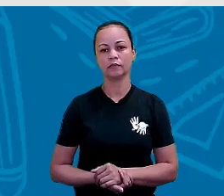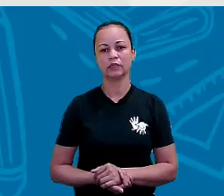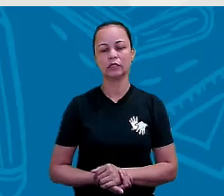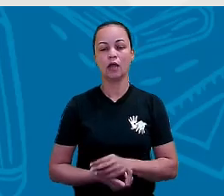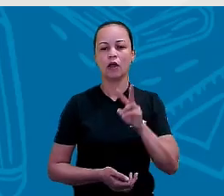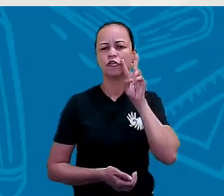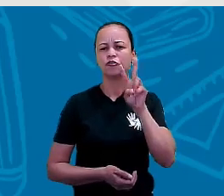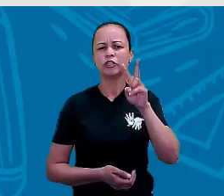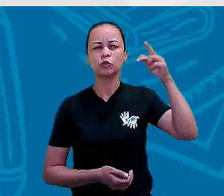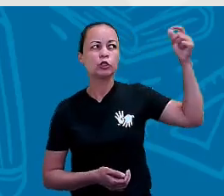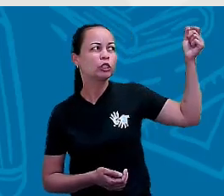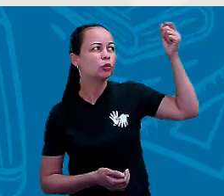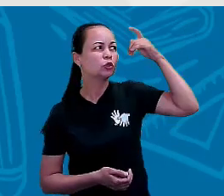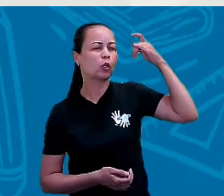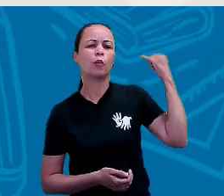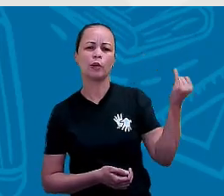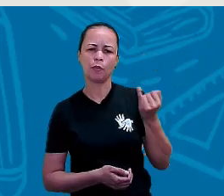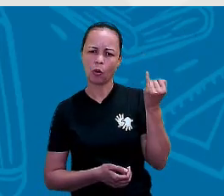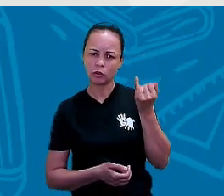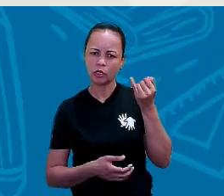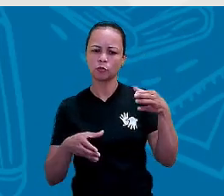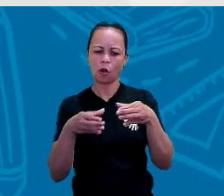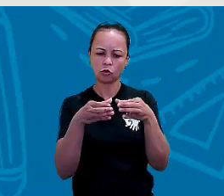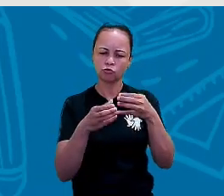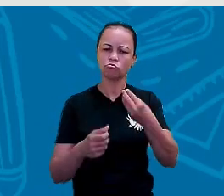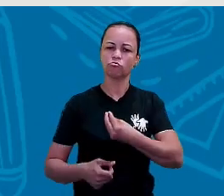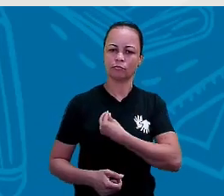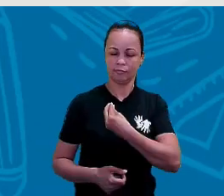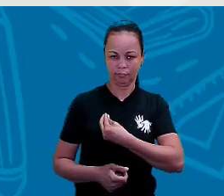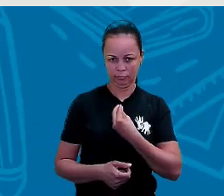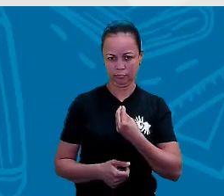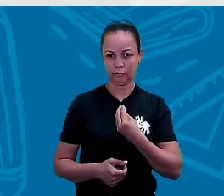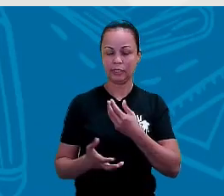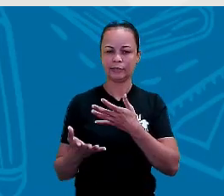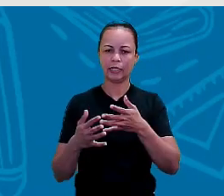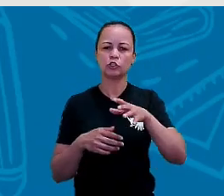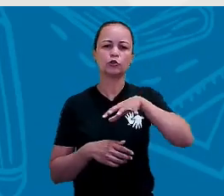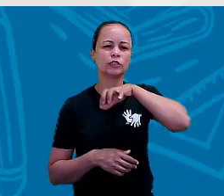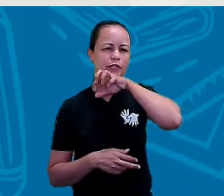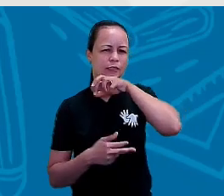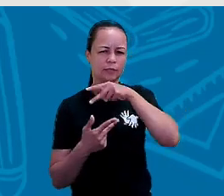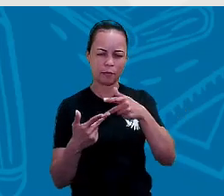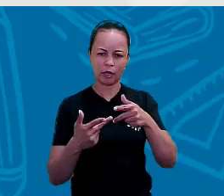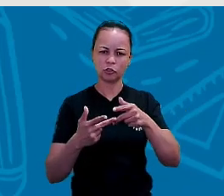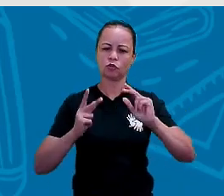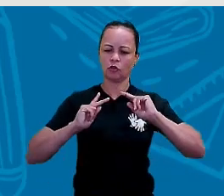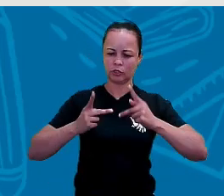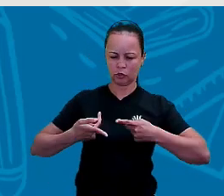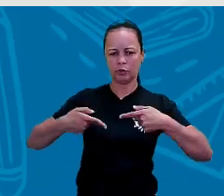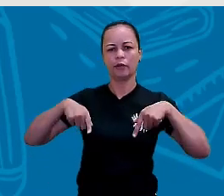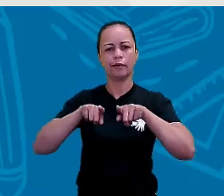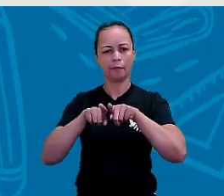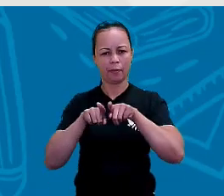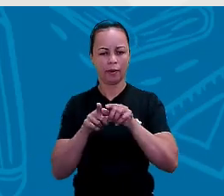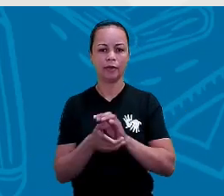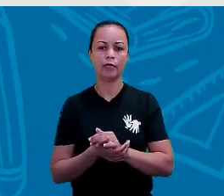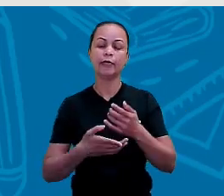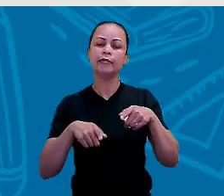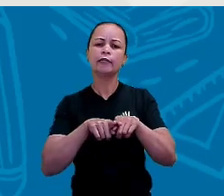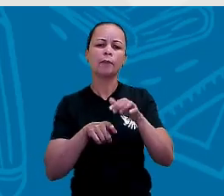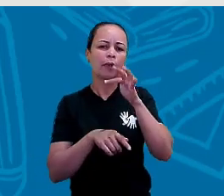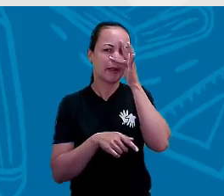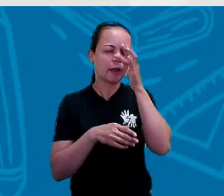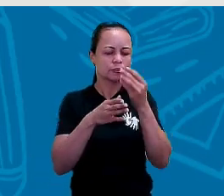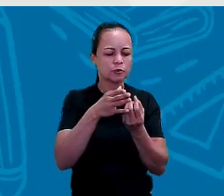ele é fundamental para todos os seres vivos, desde os animais, como nós seres humanos, até as plantas, até